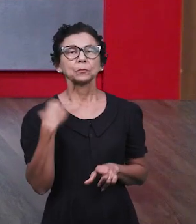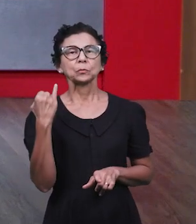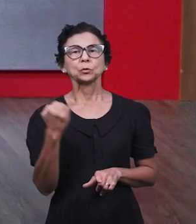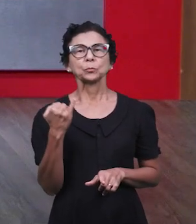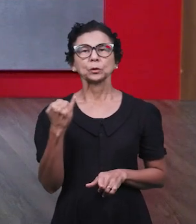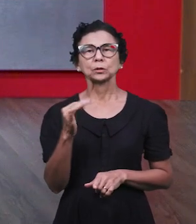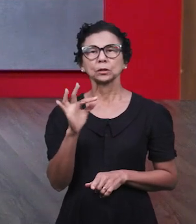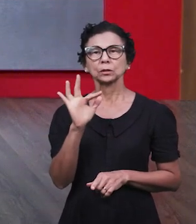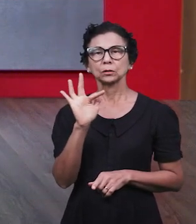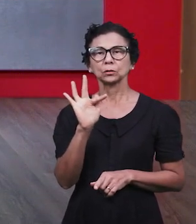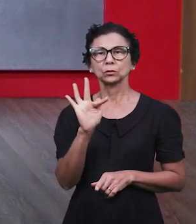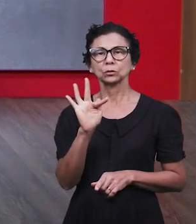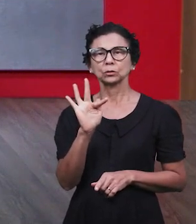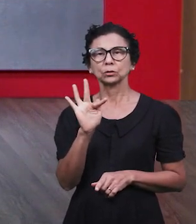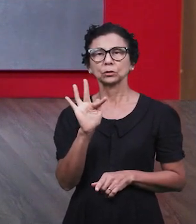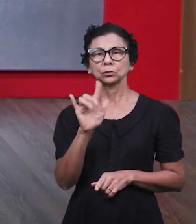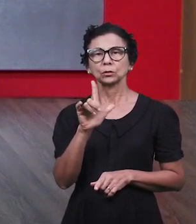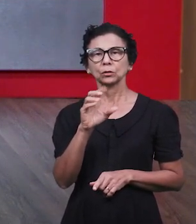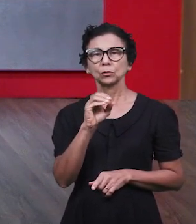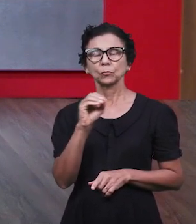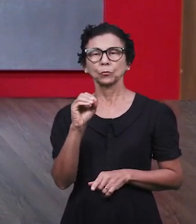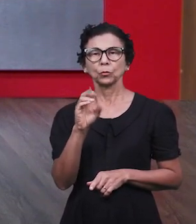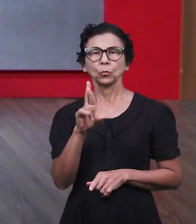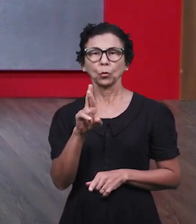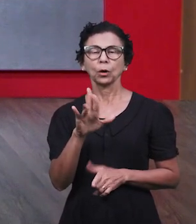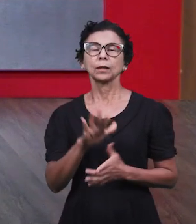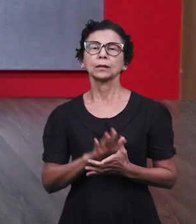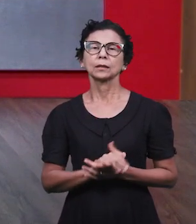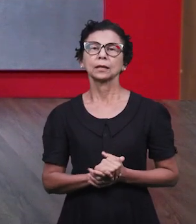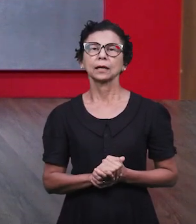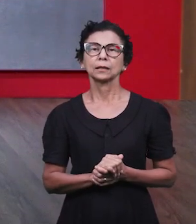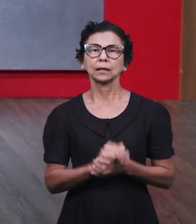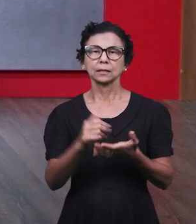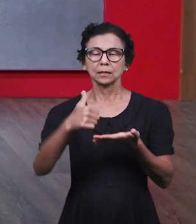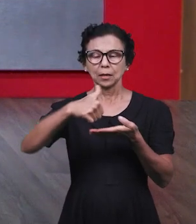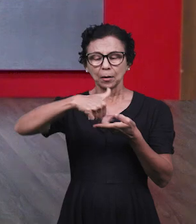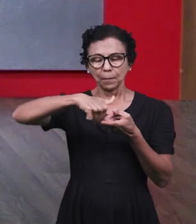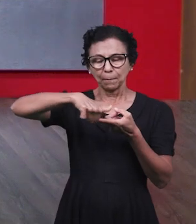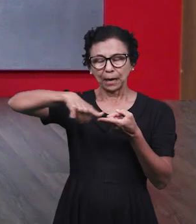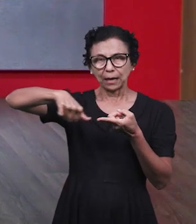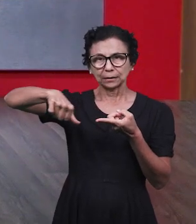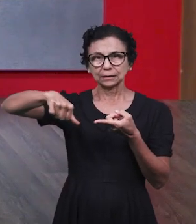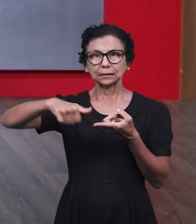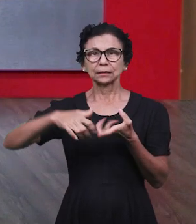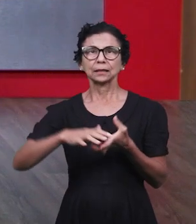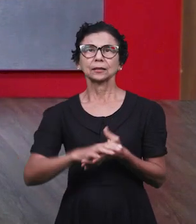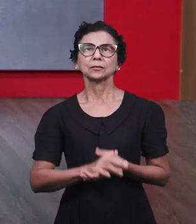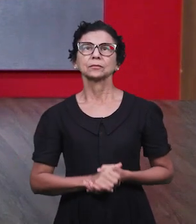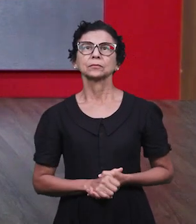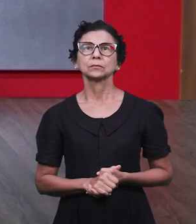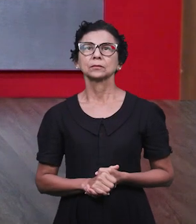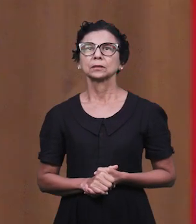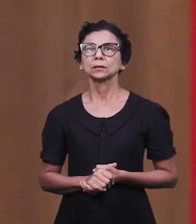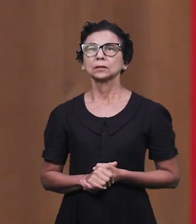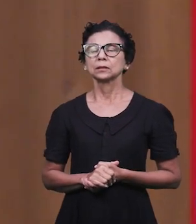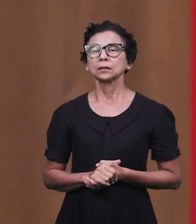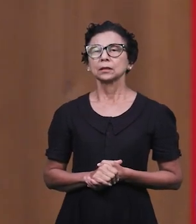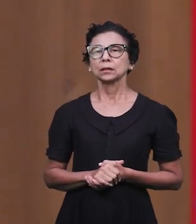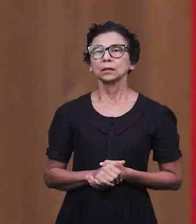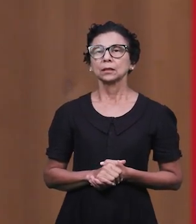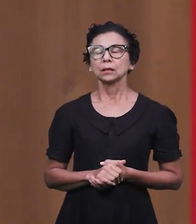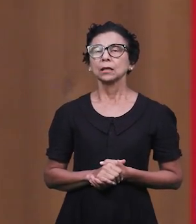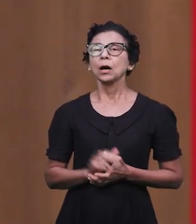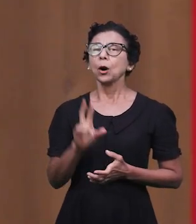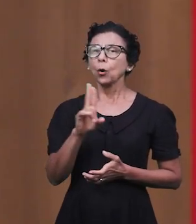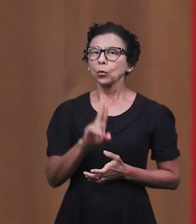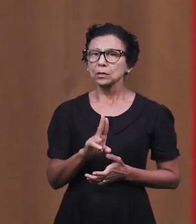sempre fala do uso do flúor, né? Que é muito importante nas pastas de dente. Então, os pais sempre perguntam, com flúor ou